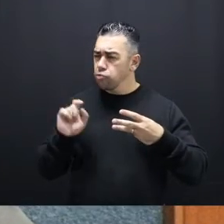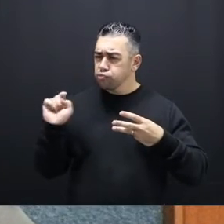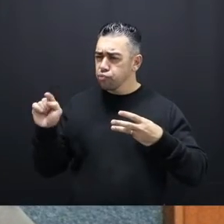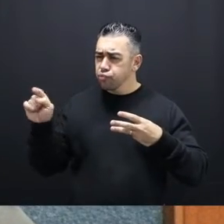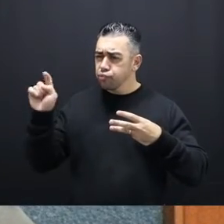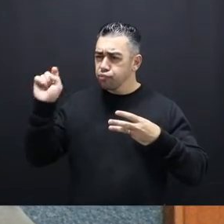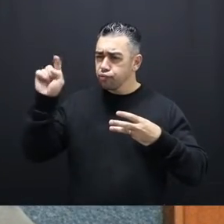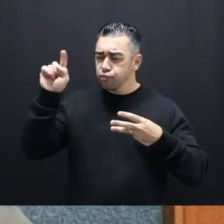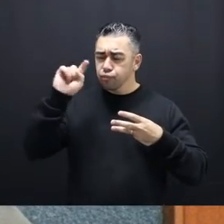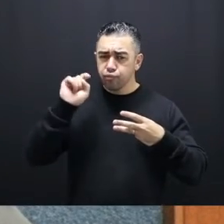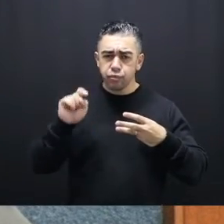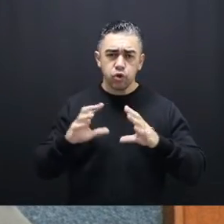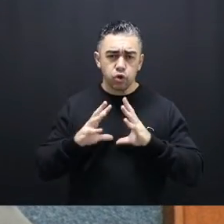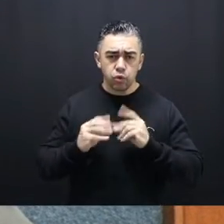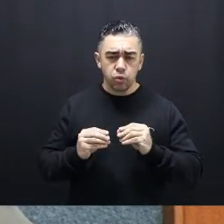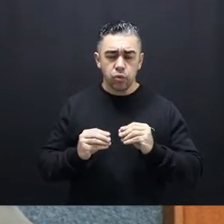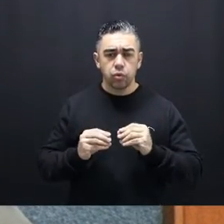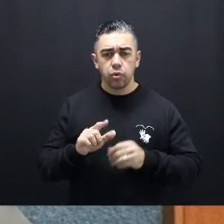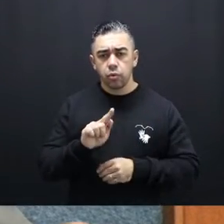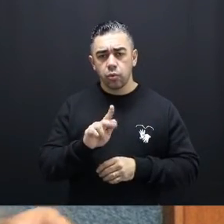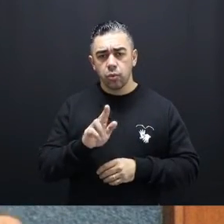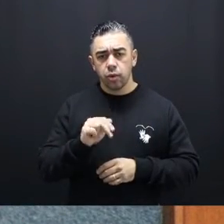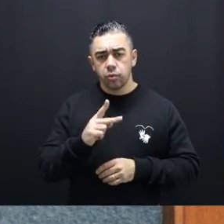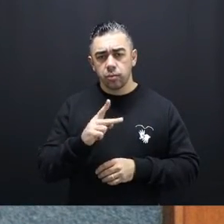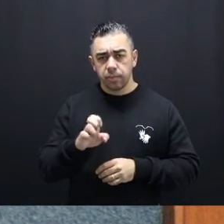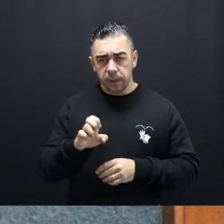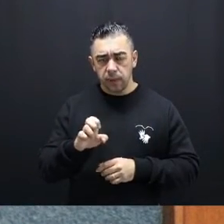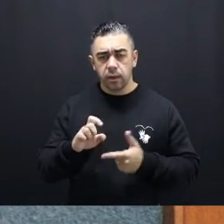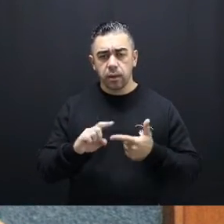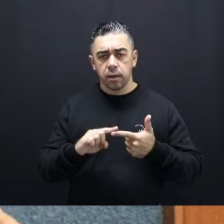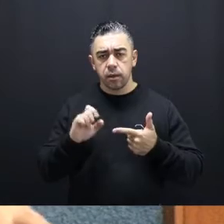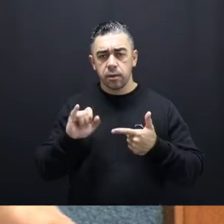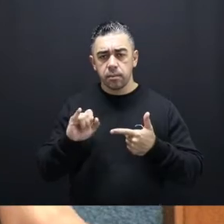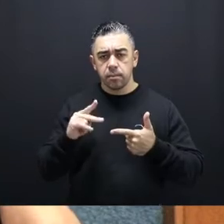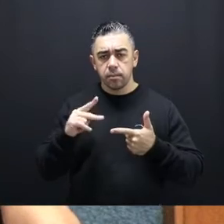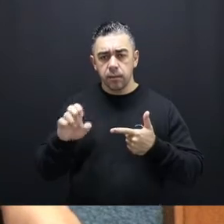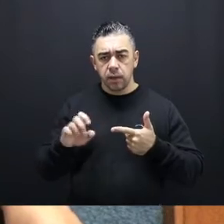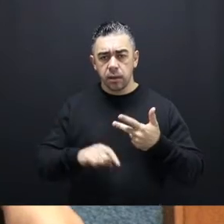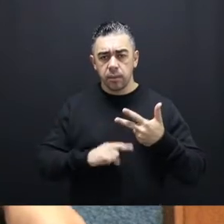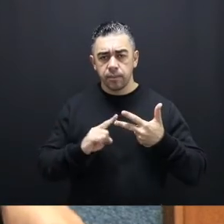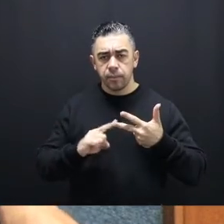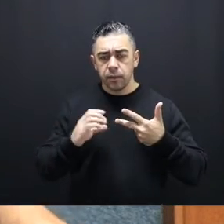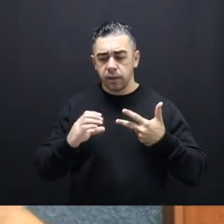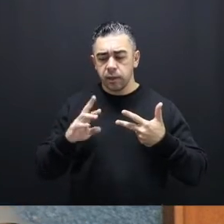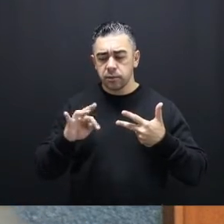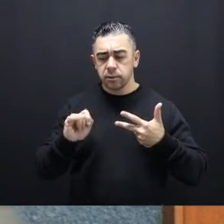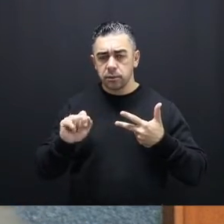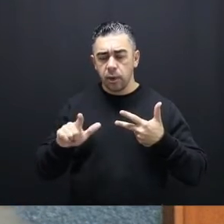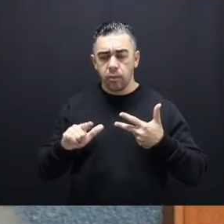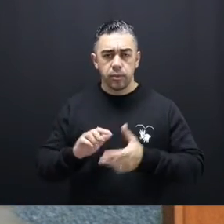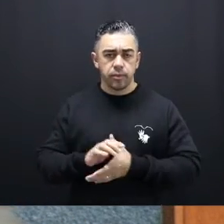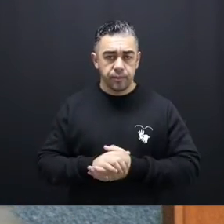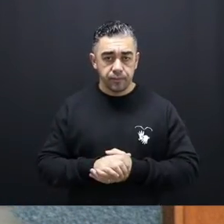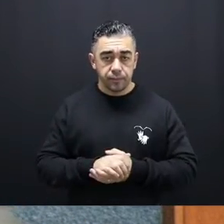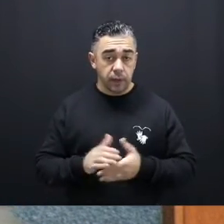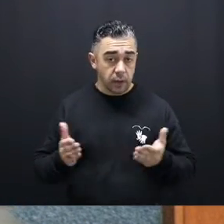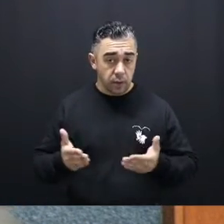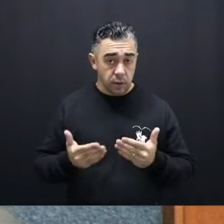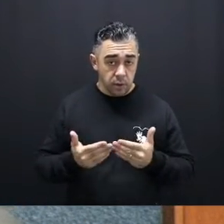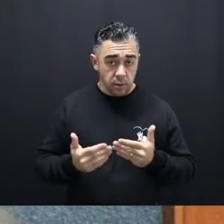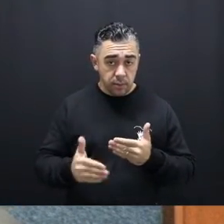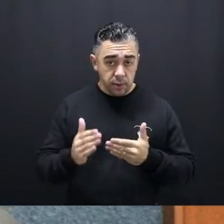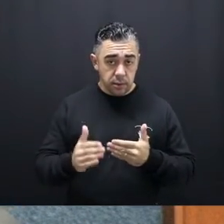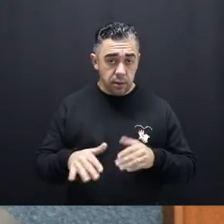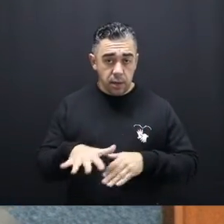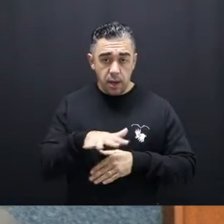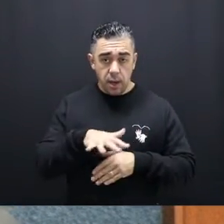exceção o fato p&p Cristal E aí agora é iniciei na área